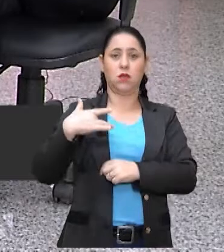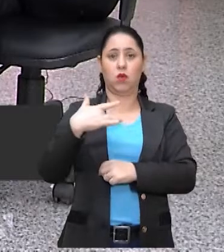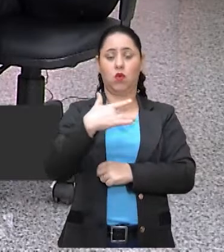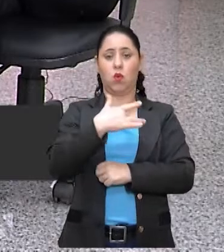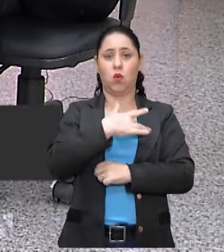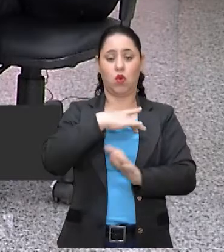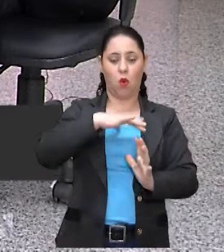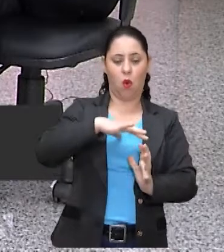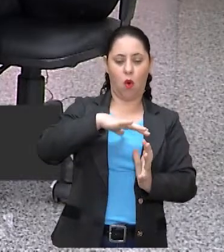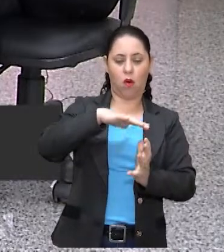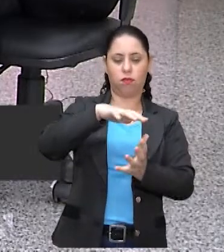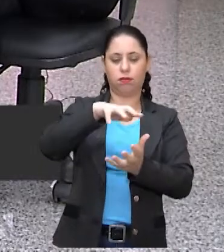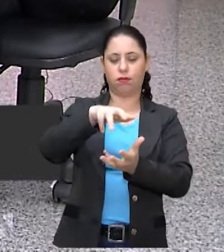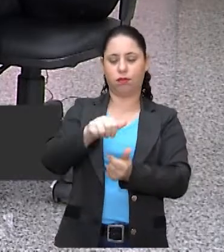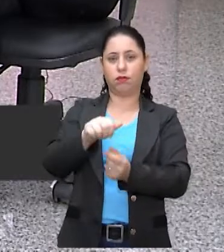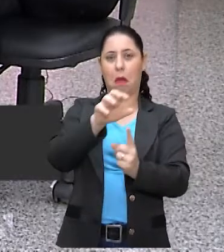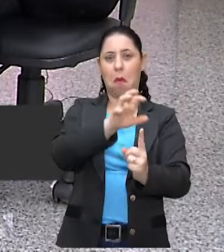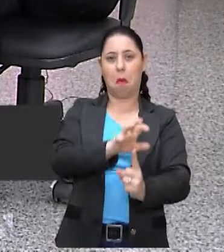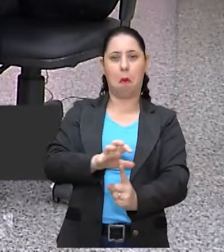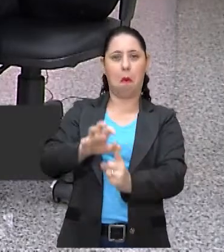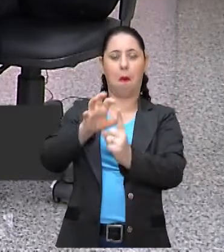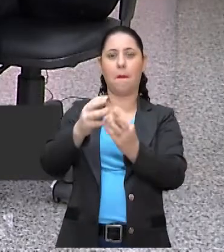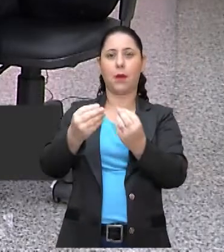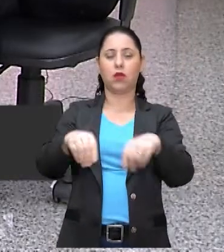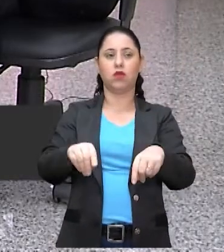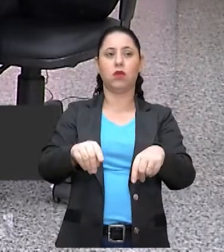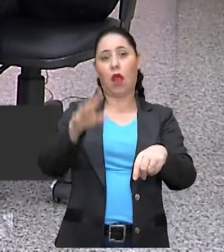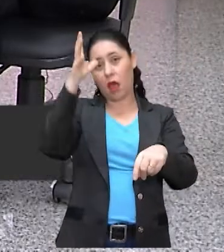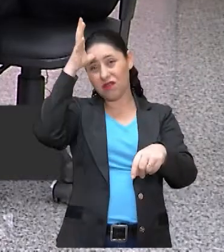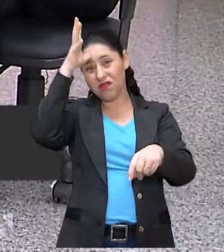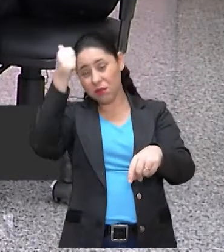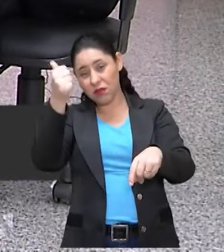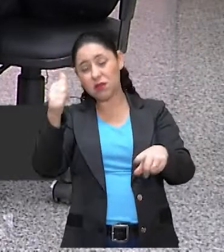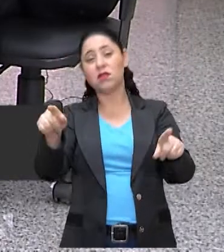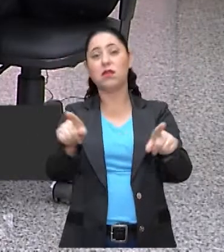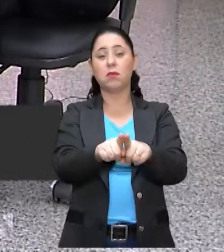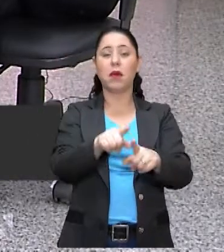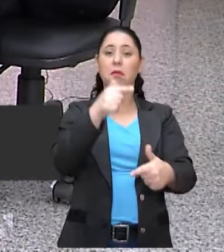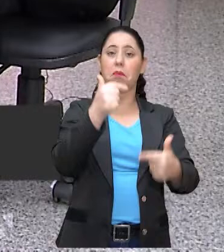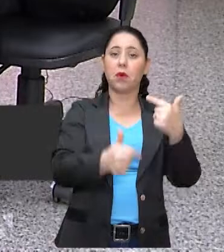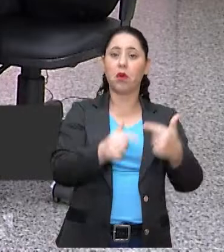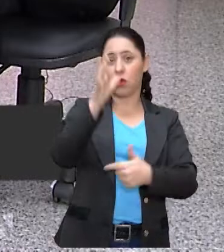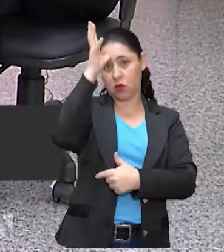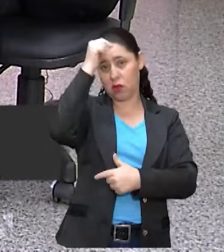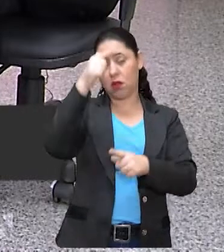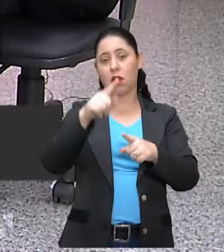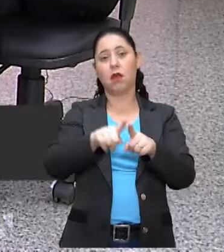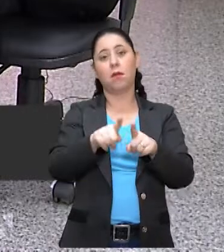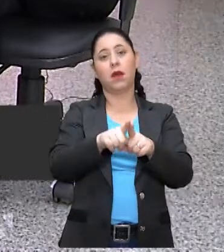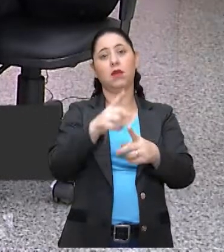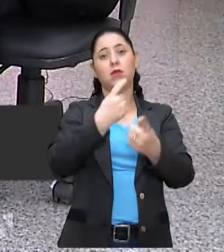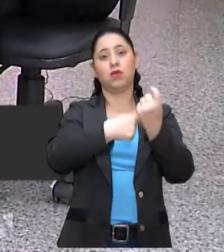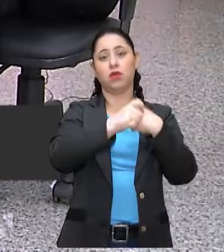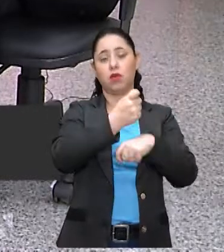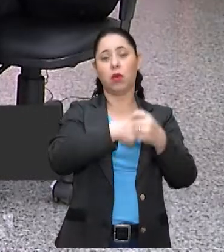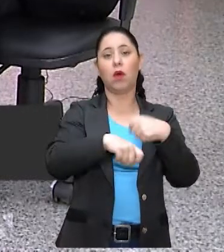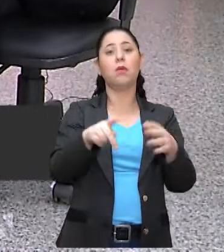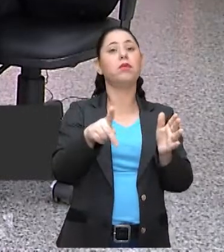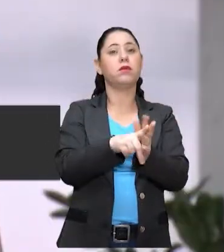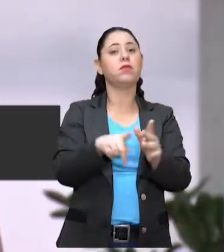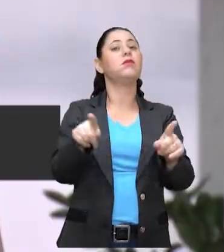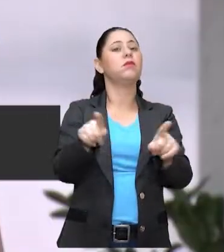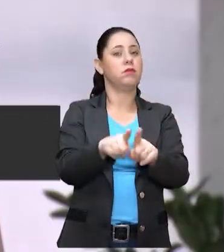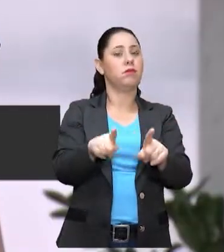condição da saúde global que interferiu nas decisões políticas E gerou reflexo econômico também, né,